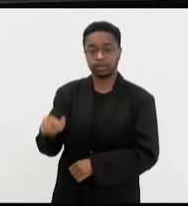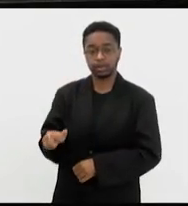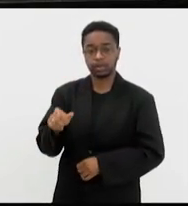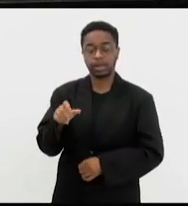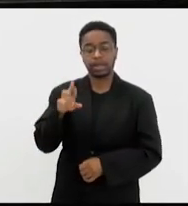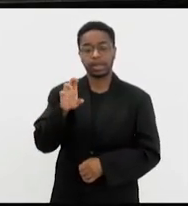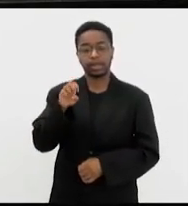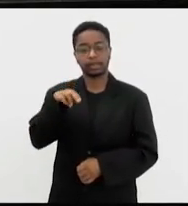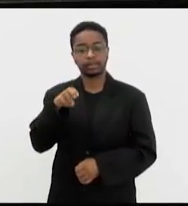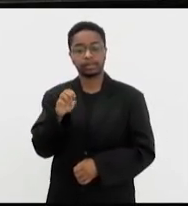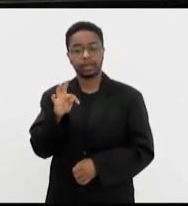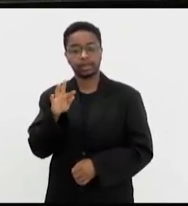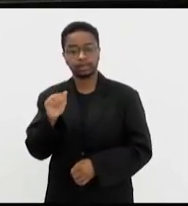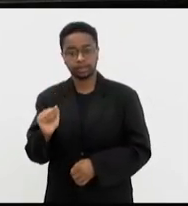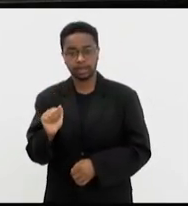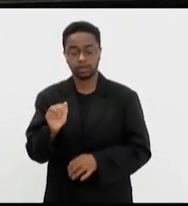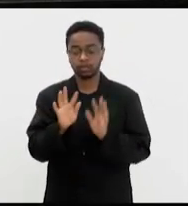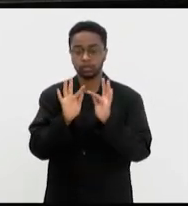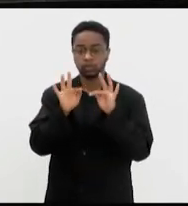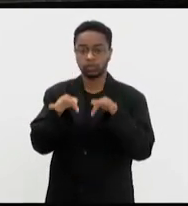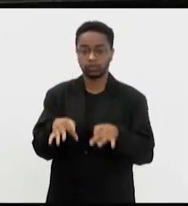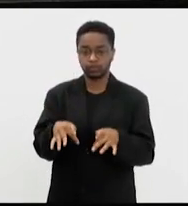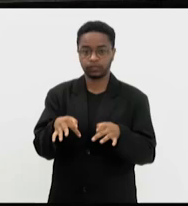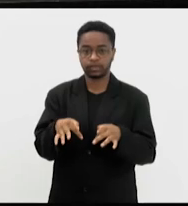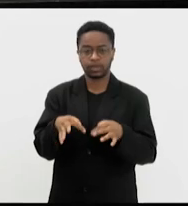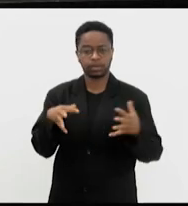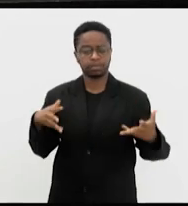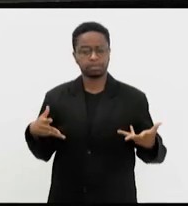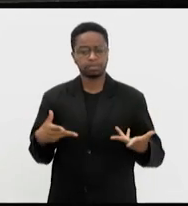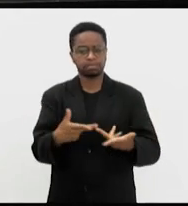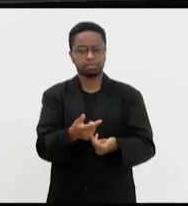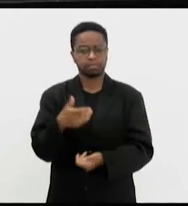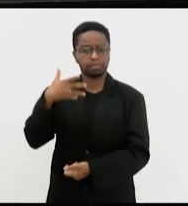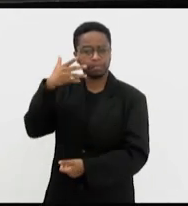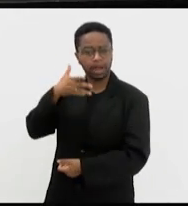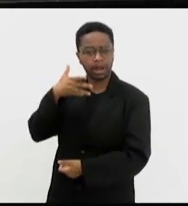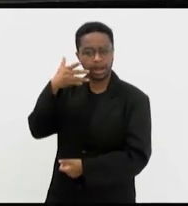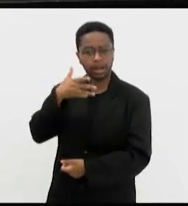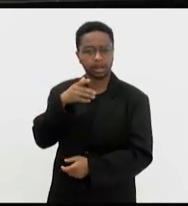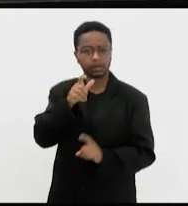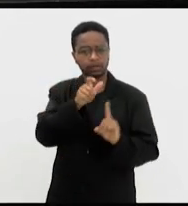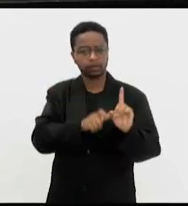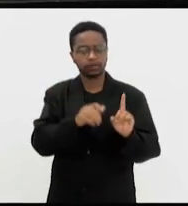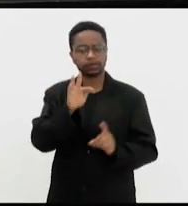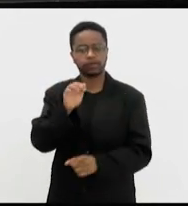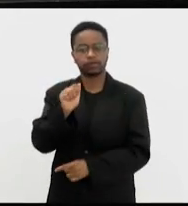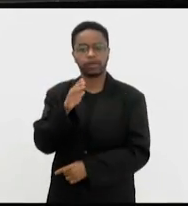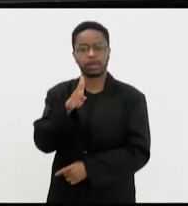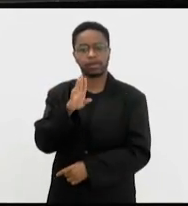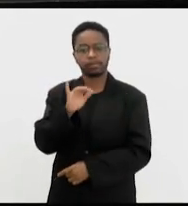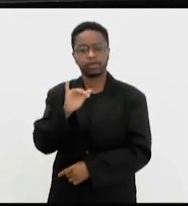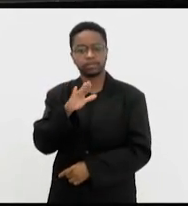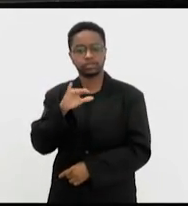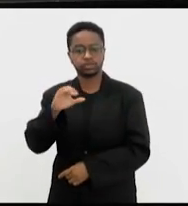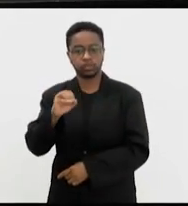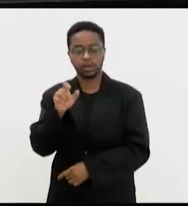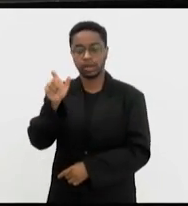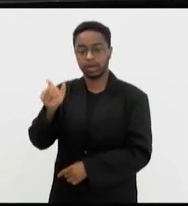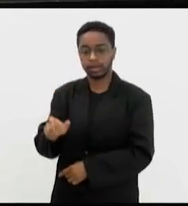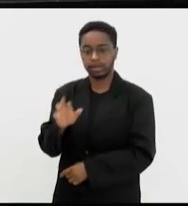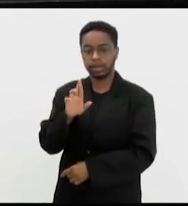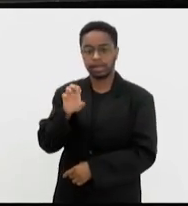naele momento ao final da brilh palestra do Dr fabrcio da a d Renata